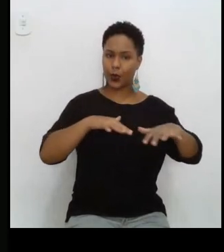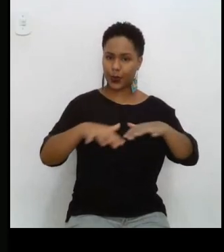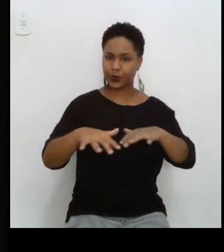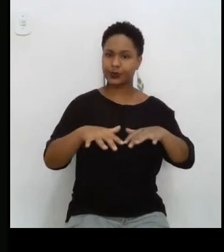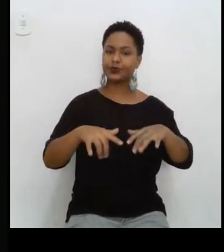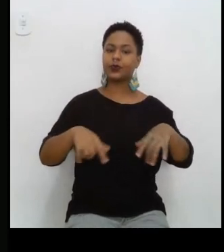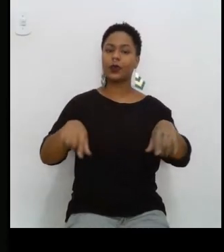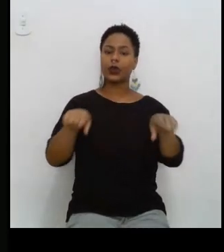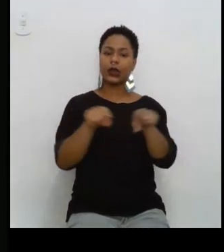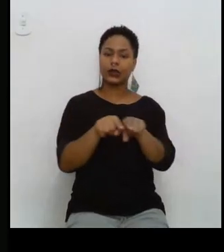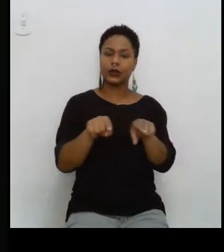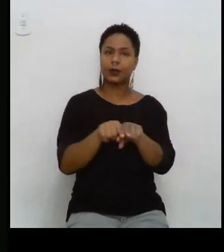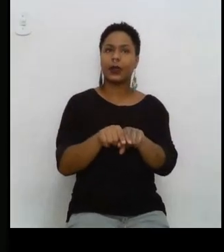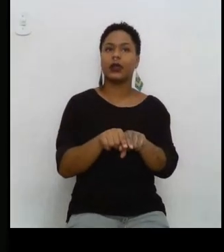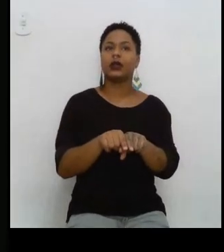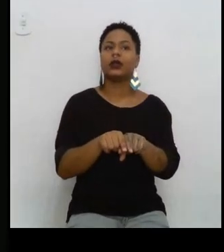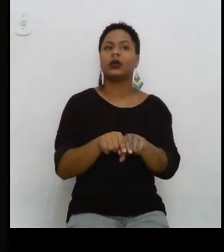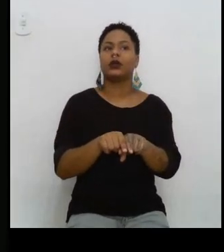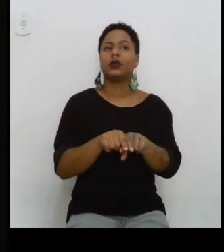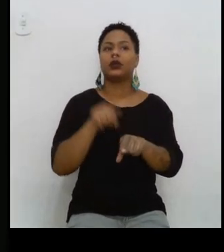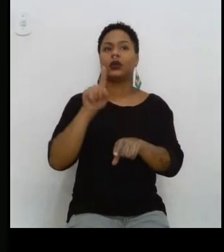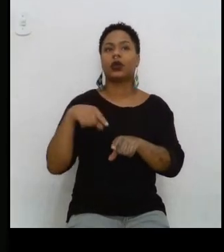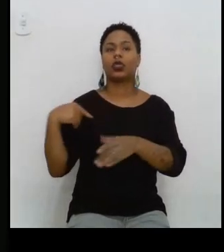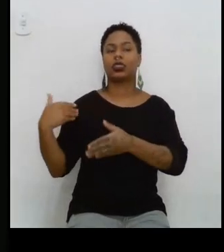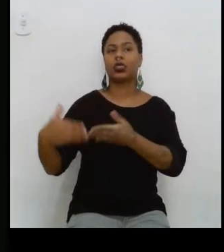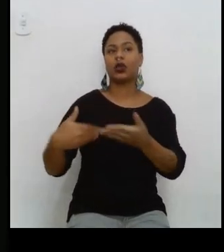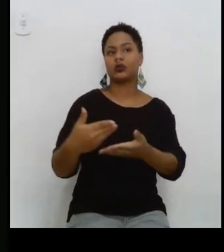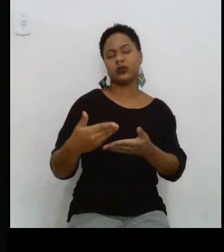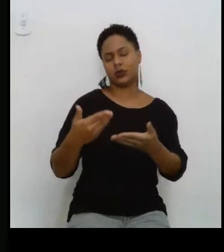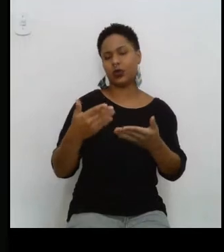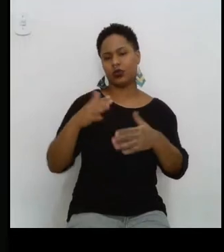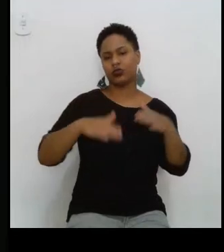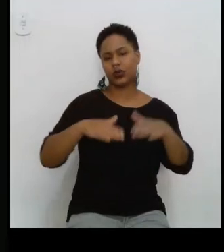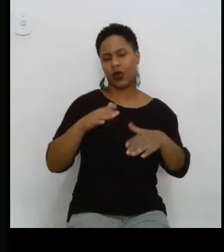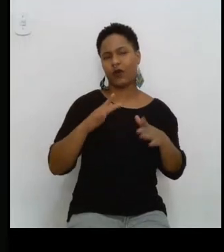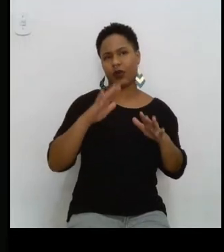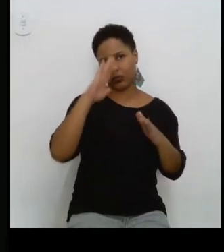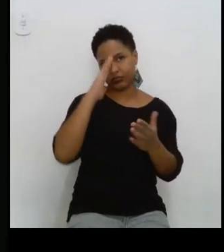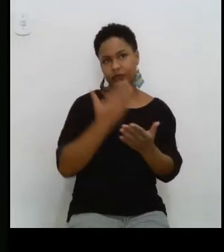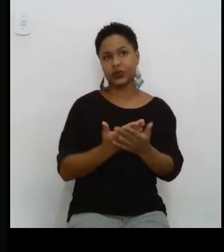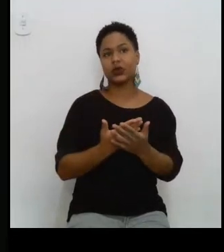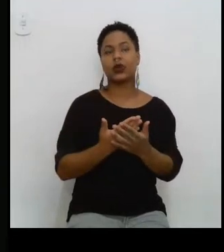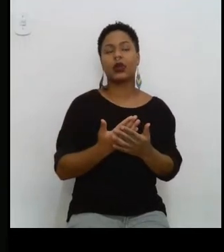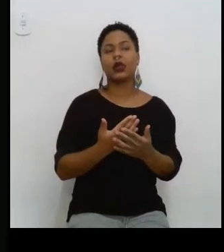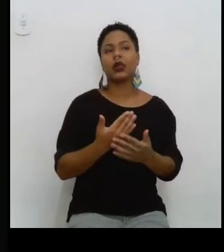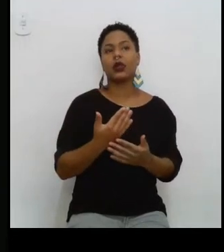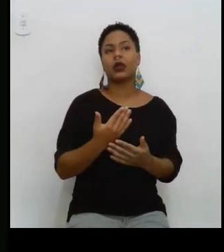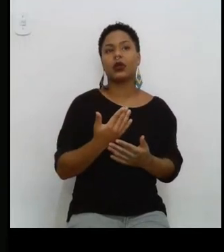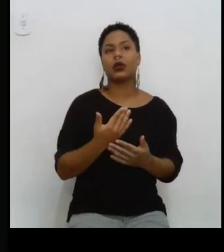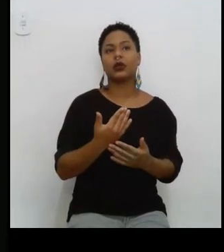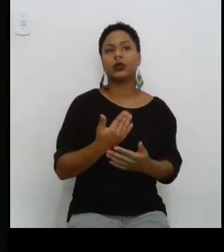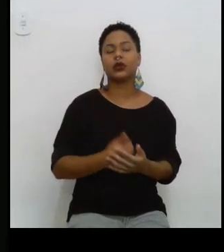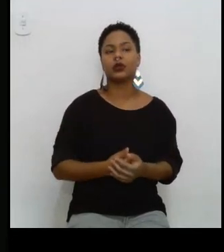uma de uma transição talvez talvez mais do que é